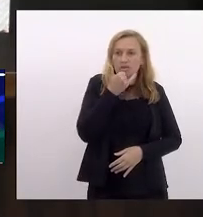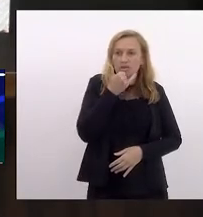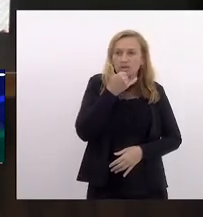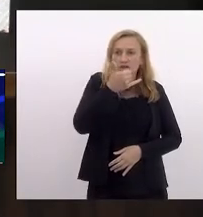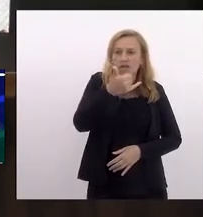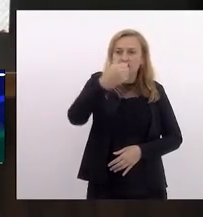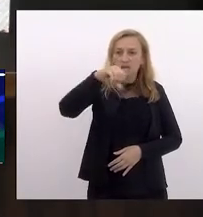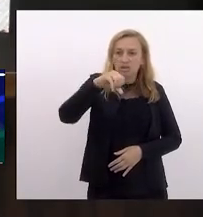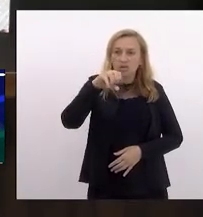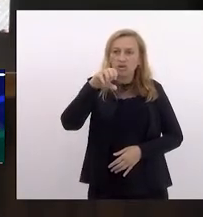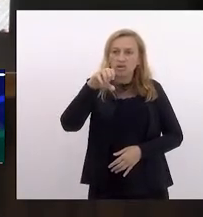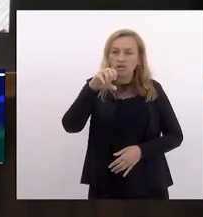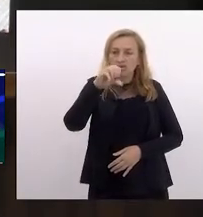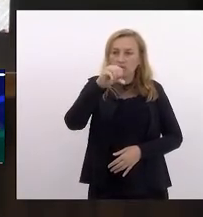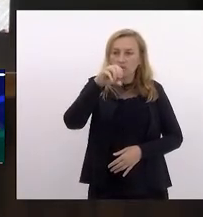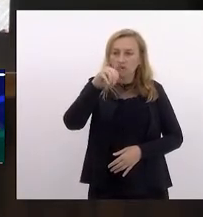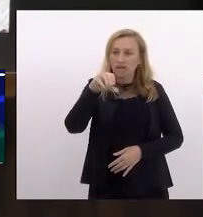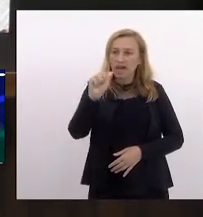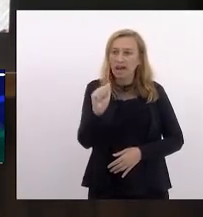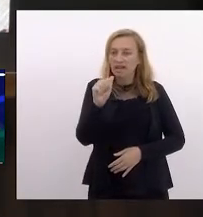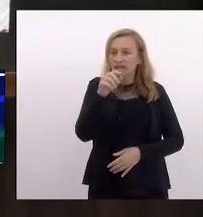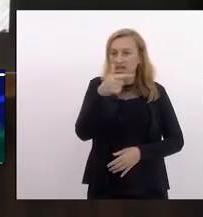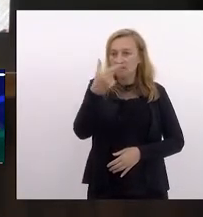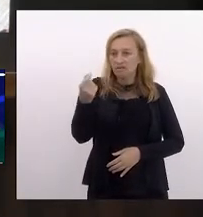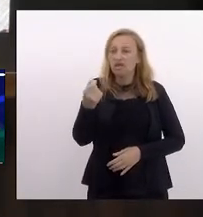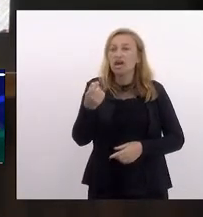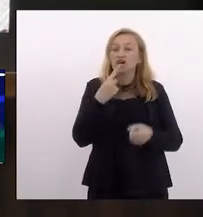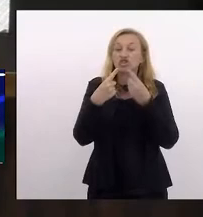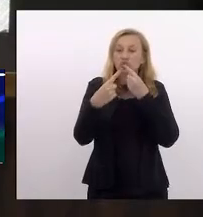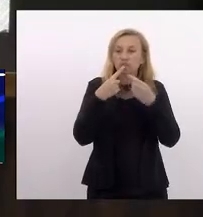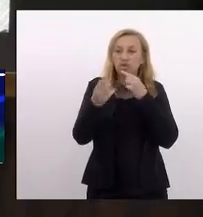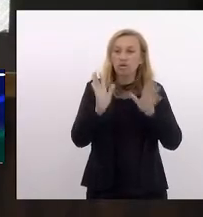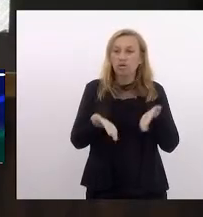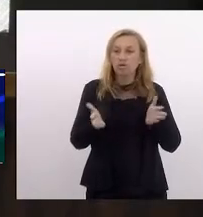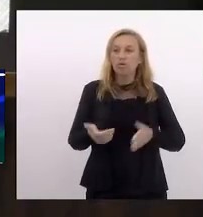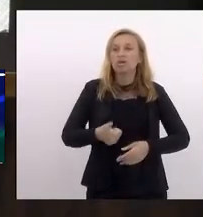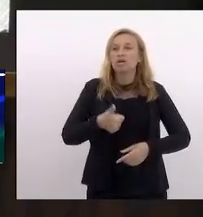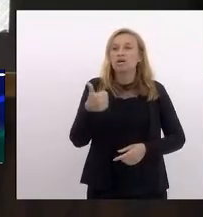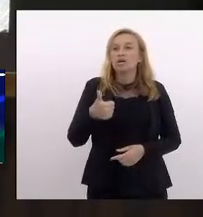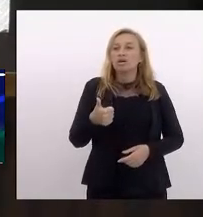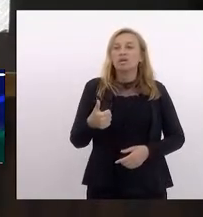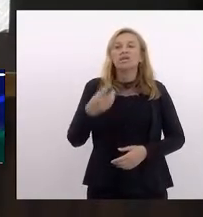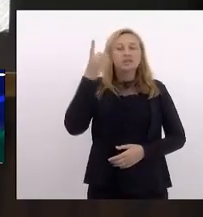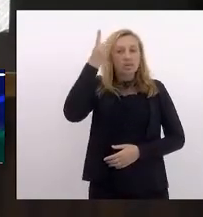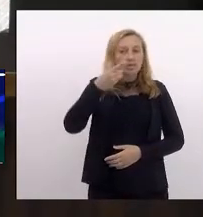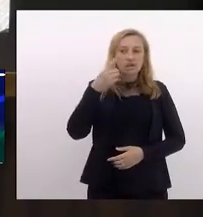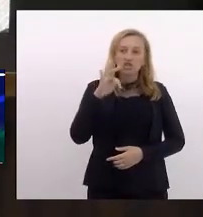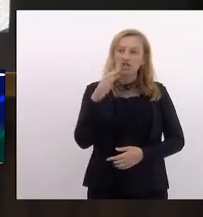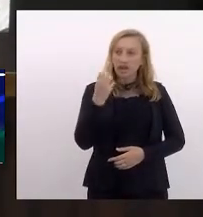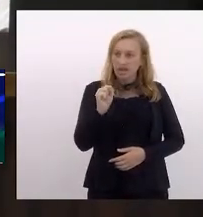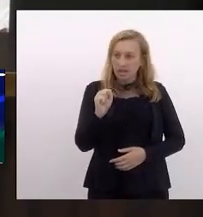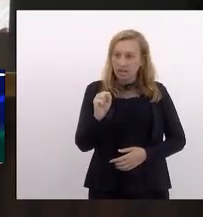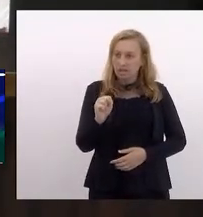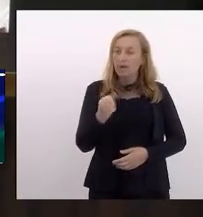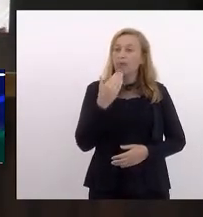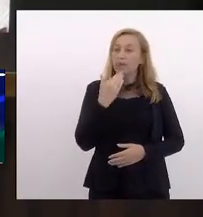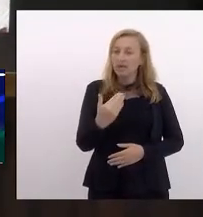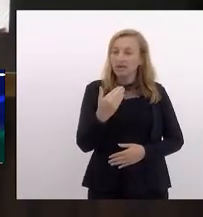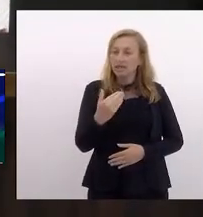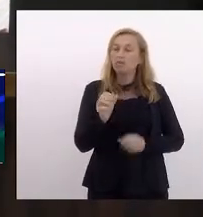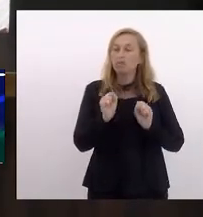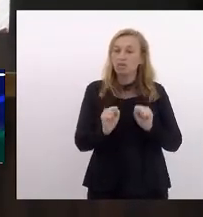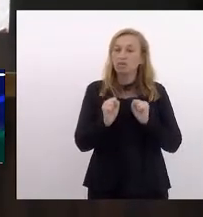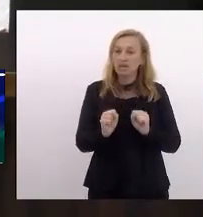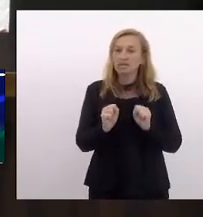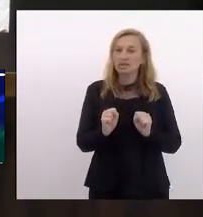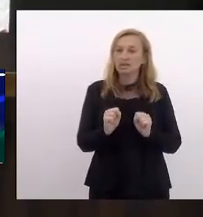de 1990 a de 20 vamos lá a discussão primeiro para discutir Deputado chá de Batista pediria que a